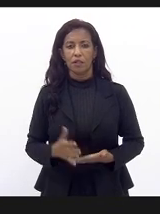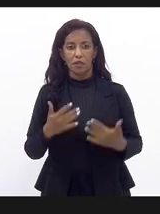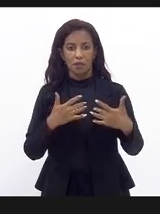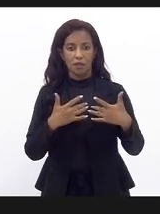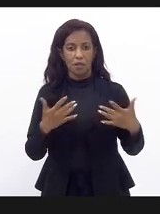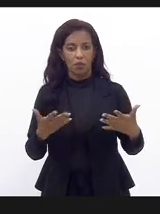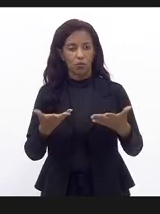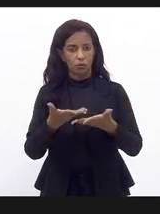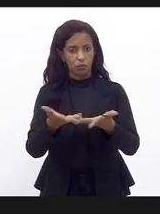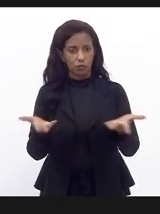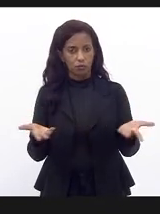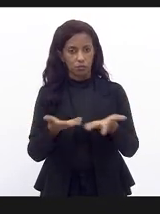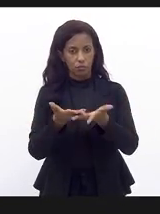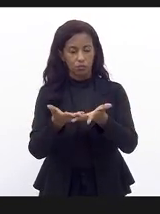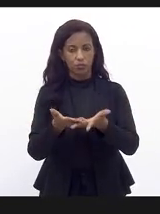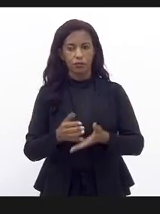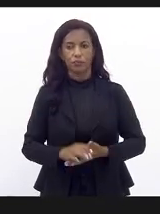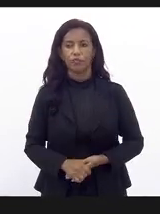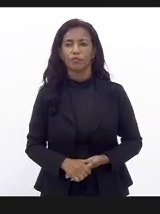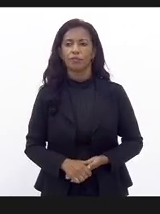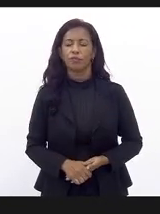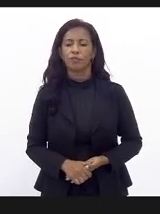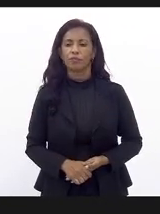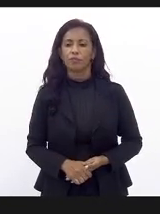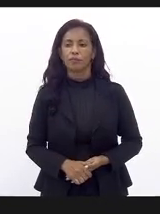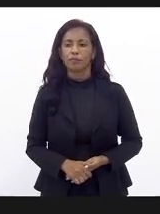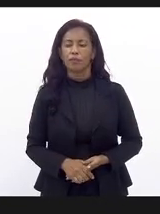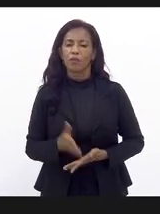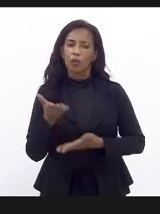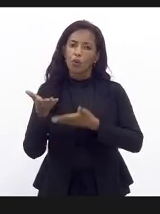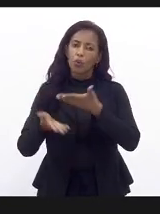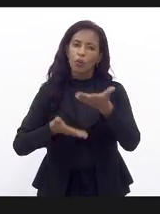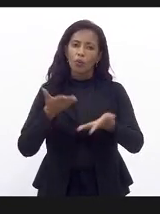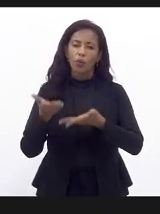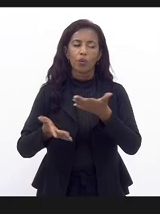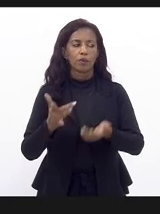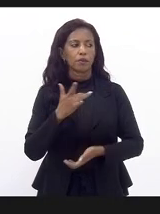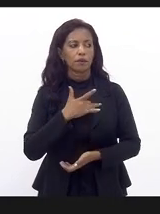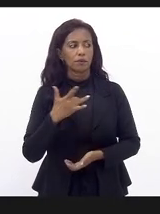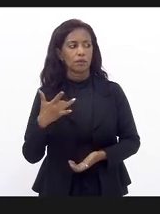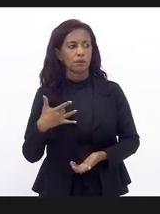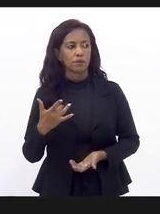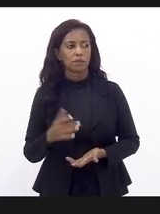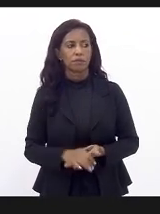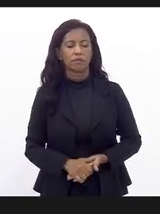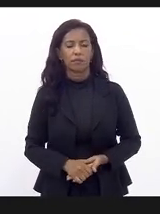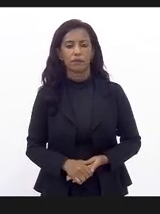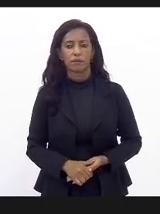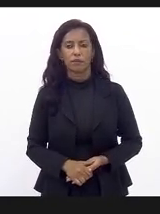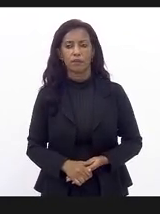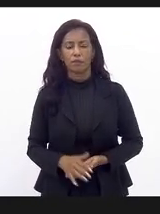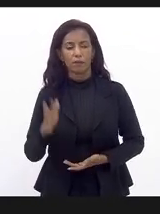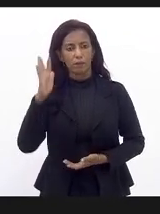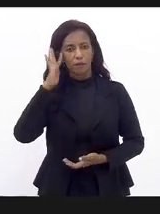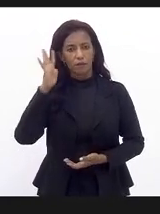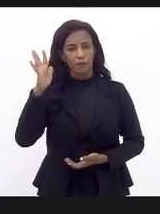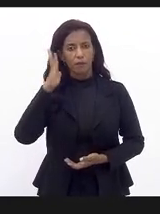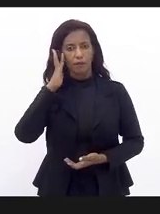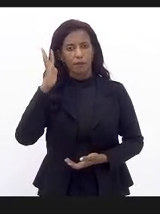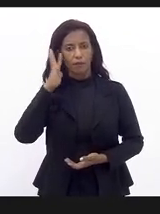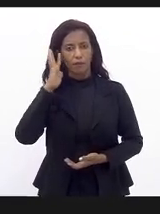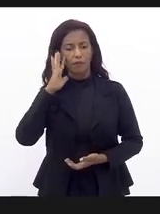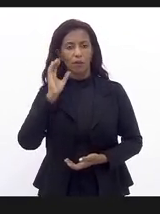todas. E também conclamo a todas, não é, que cuidem da sua saúde, que reflitam sobre